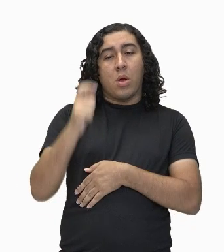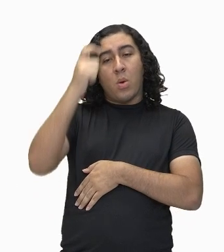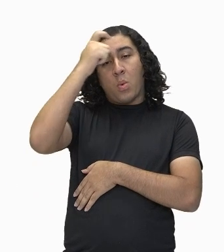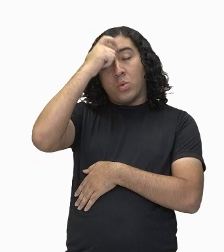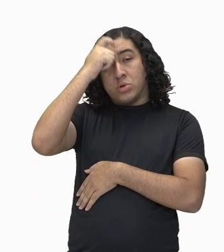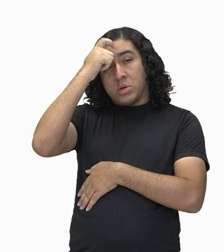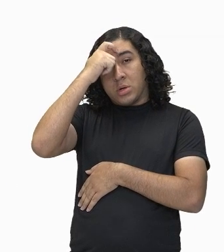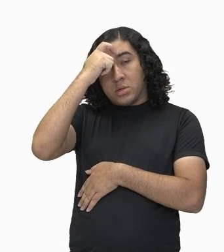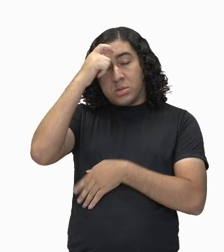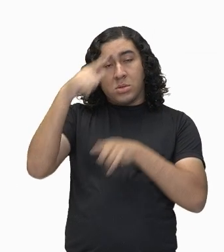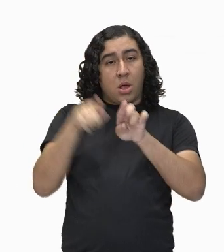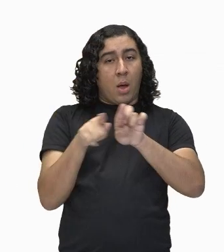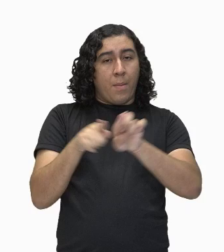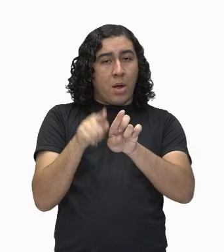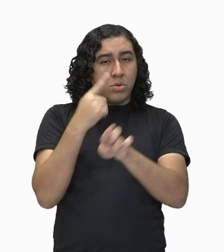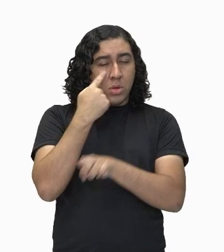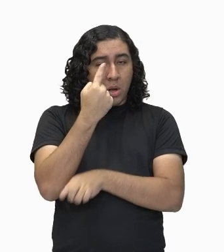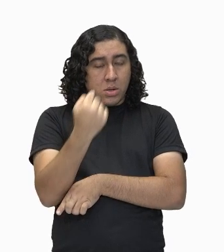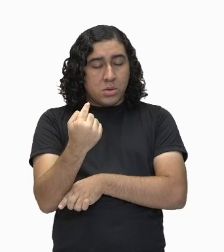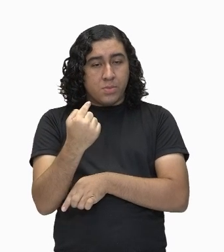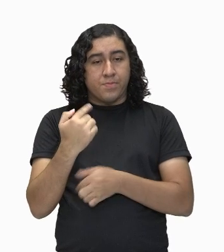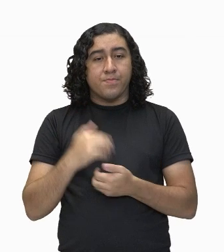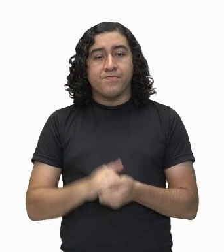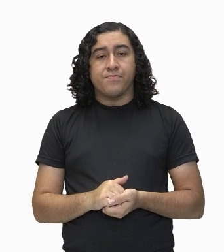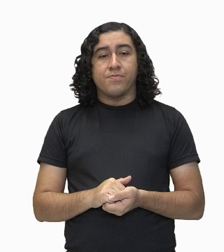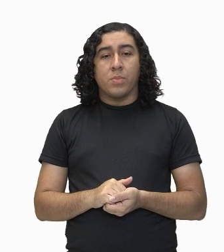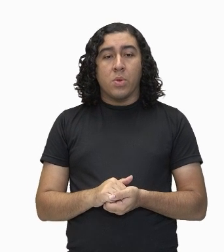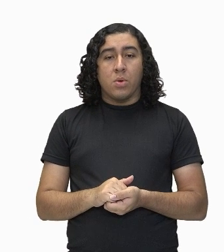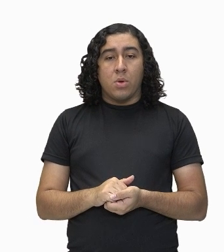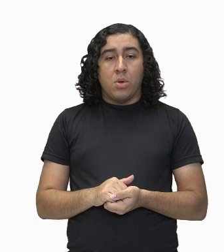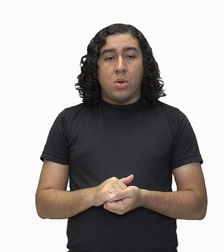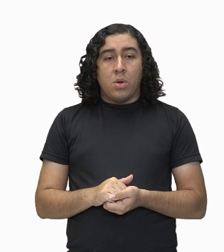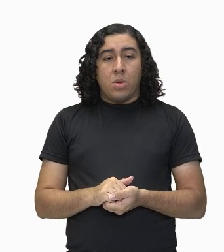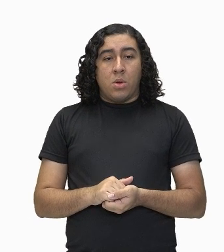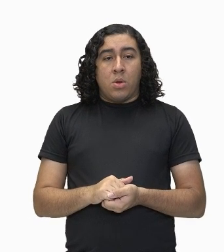e a intencionalidade. O que